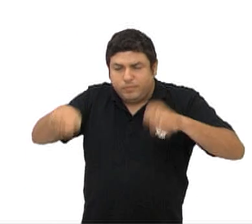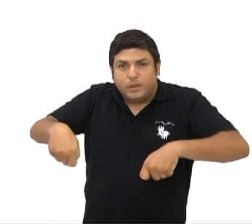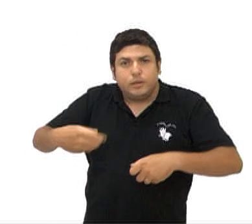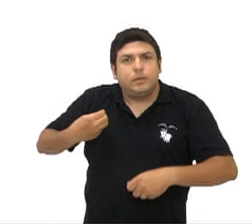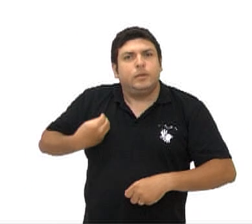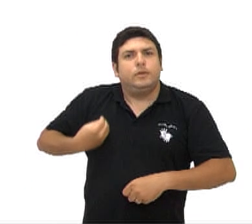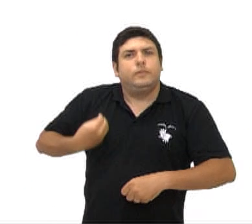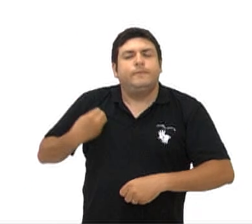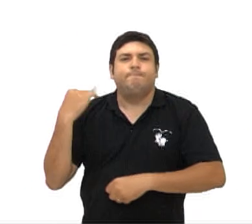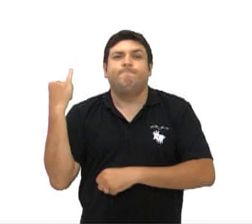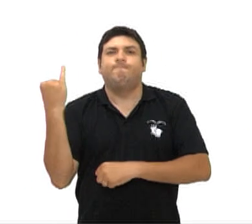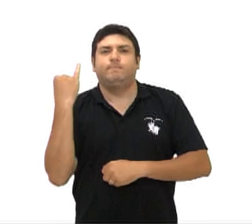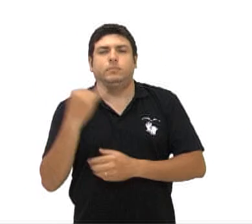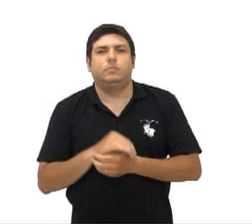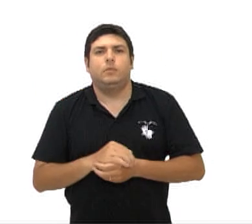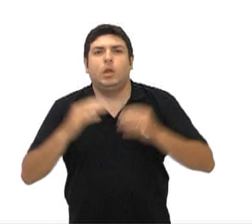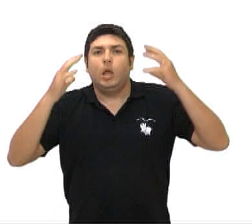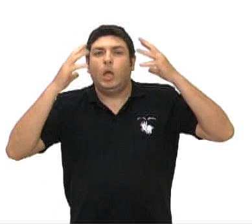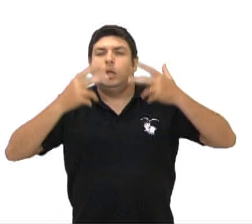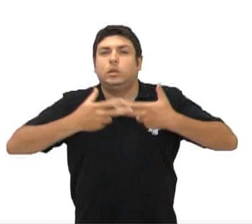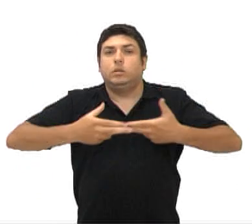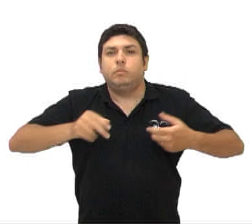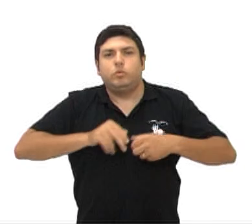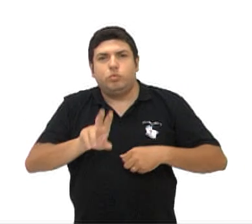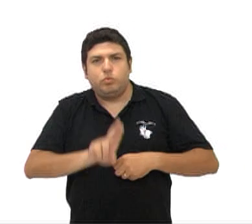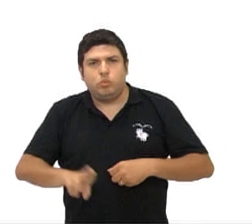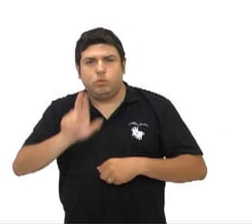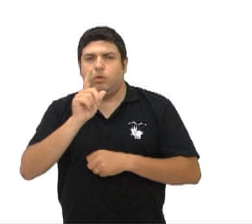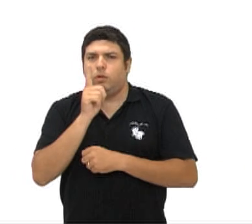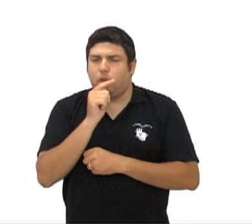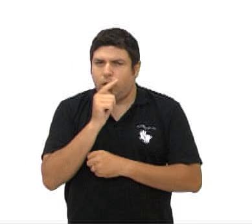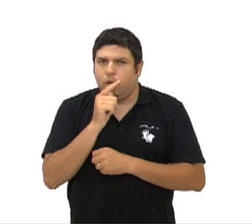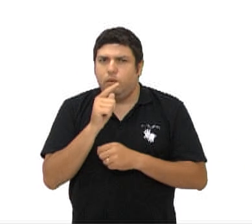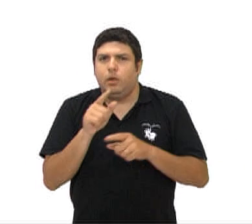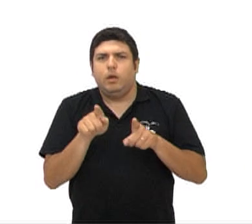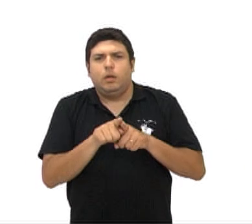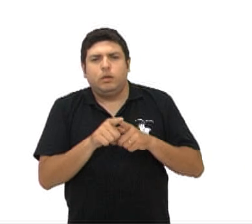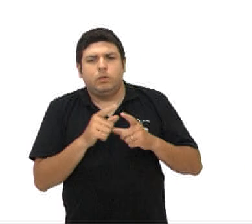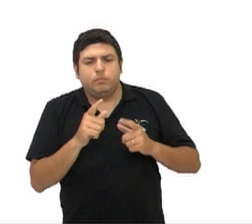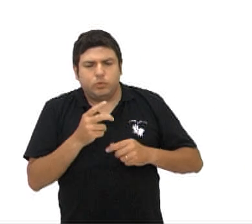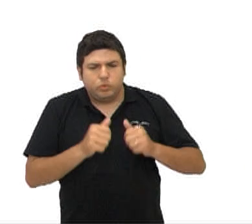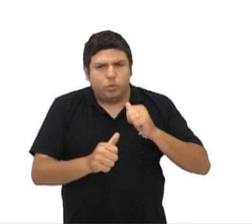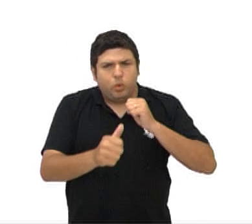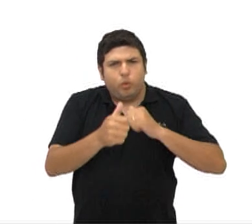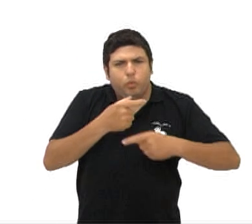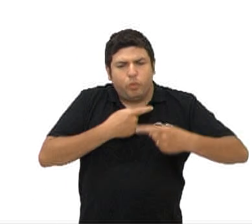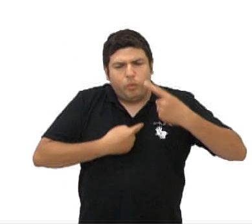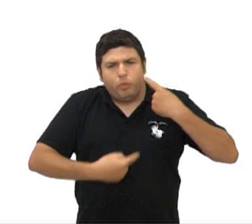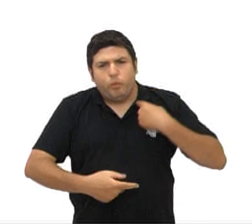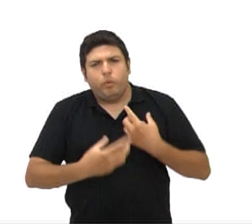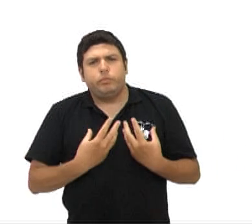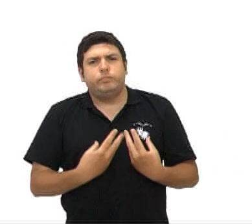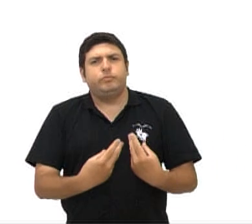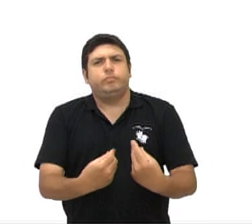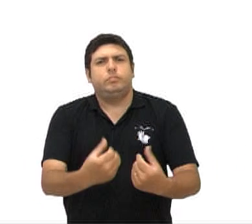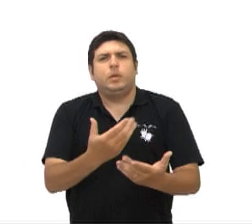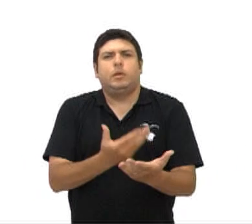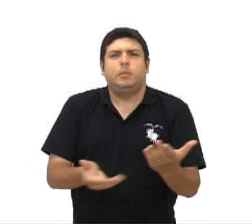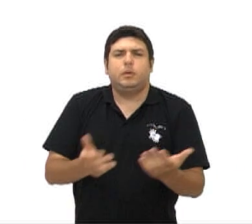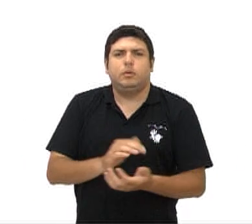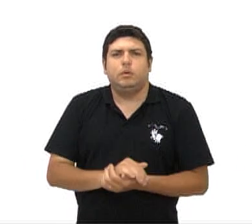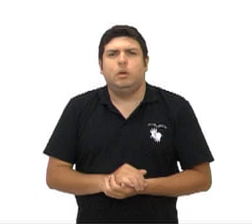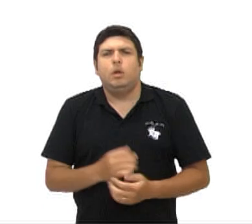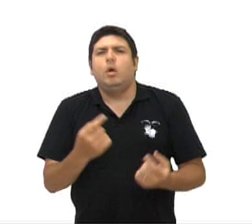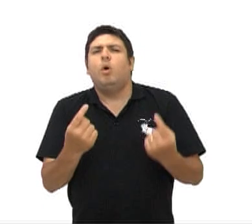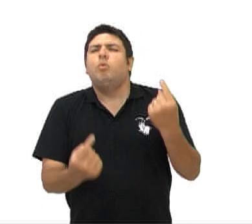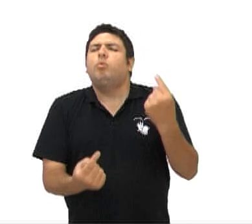metabolismo. Os animais, além de utilizarem a água, também perdem essa substância para o meio. Entre as alternativas a seguir, marque a